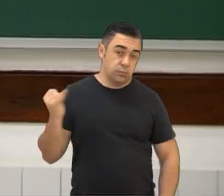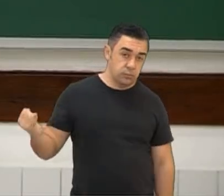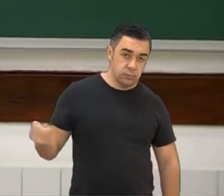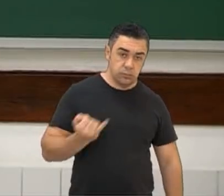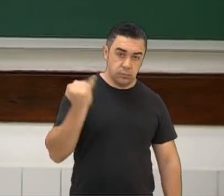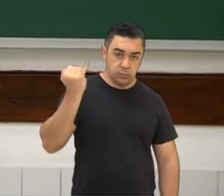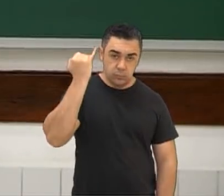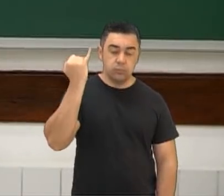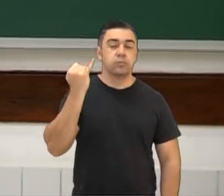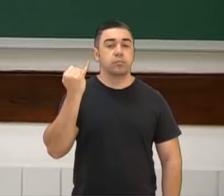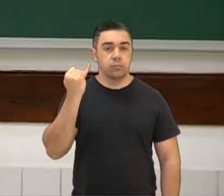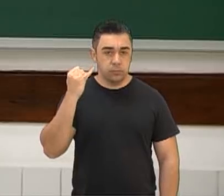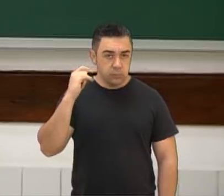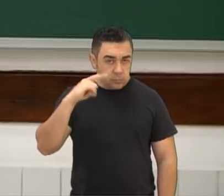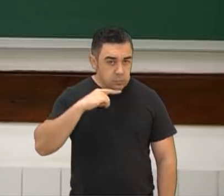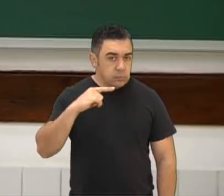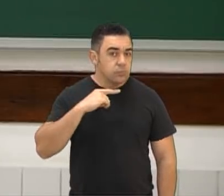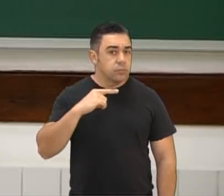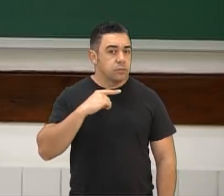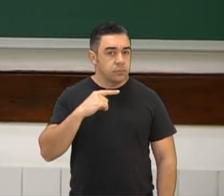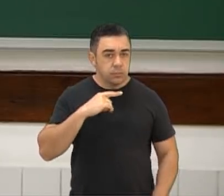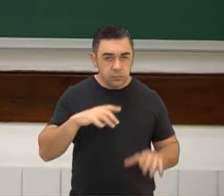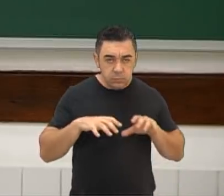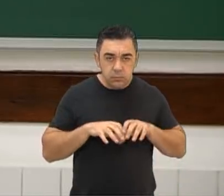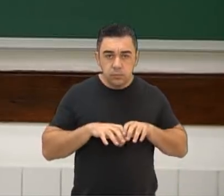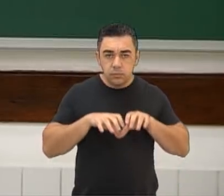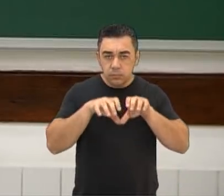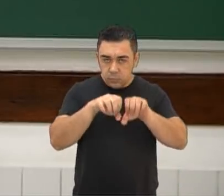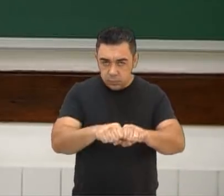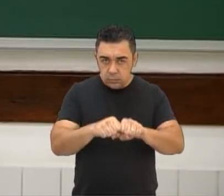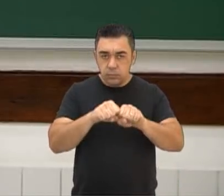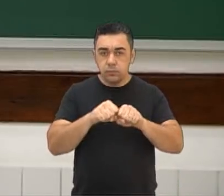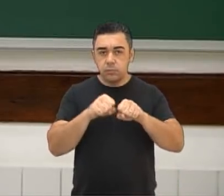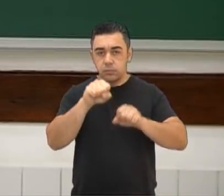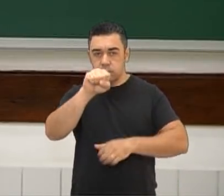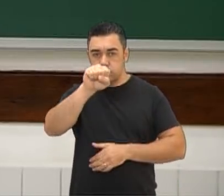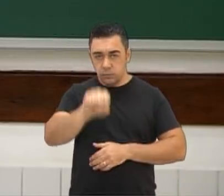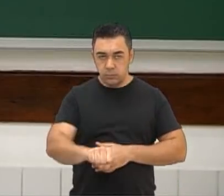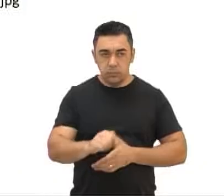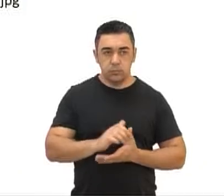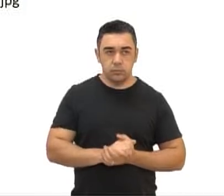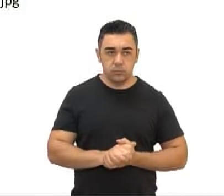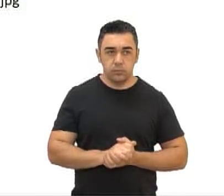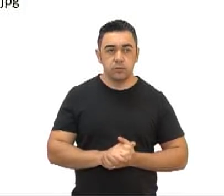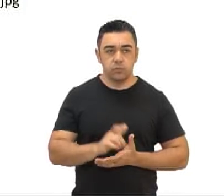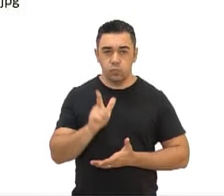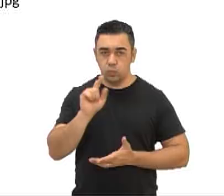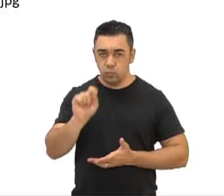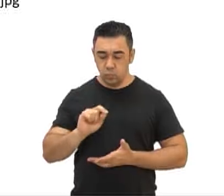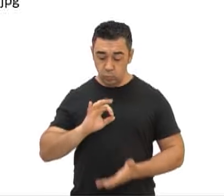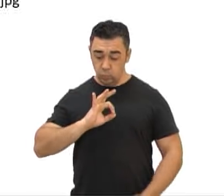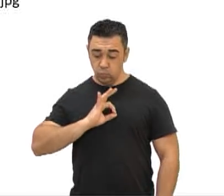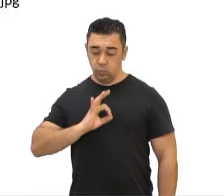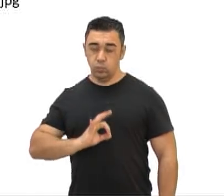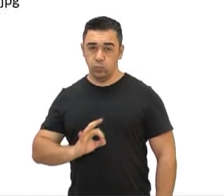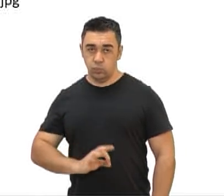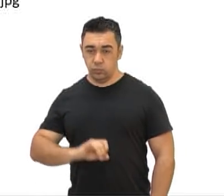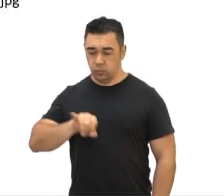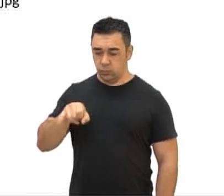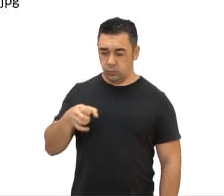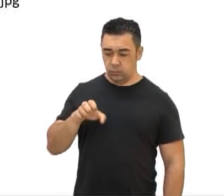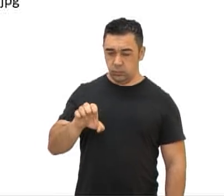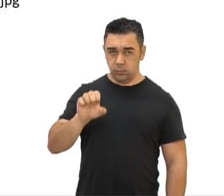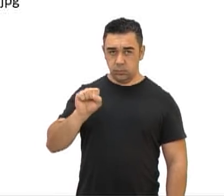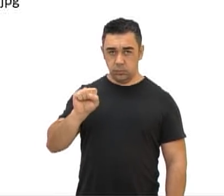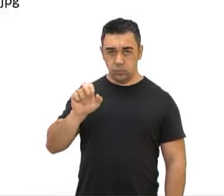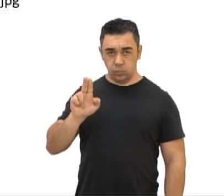que desenharam a forma de ocupação da região sul. Quais são eles? Então tá lá, as missões jesuíticas, que nós